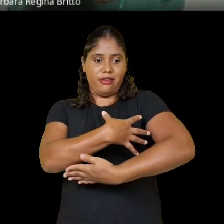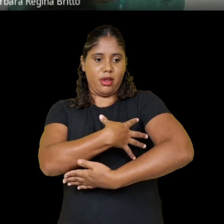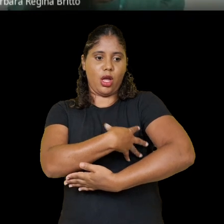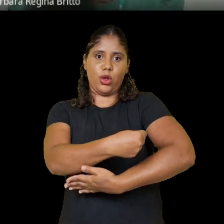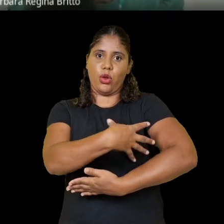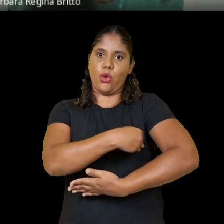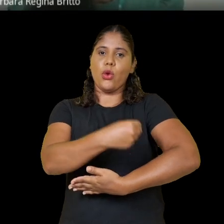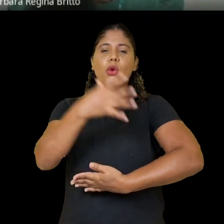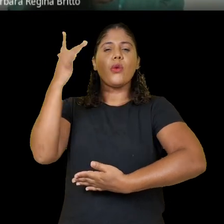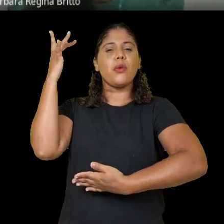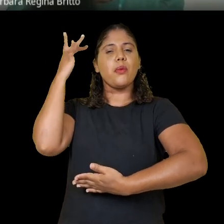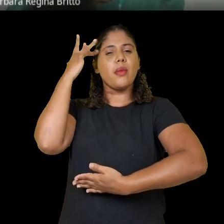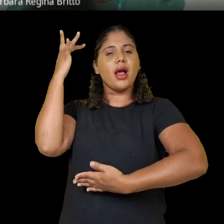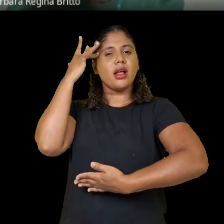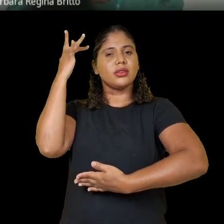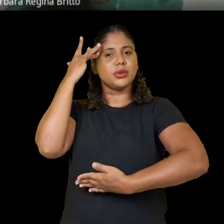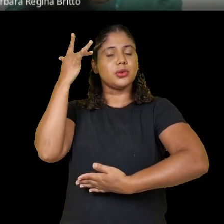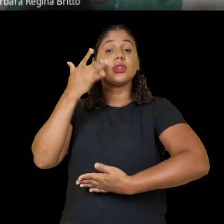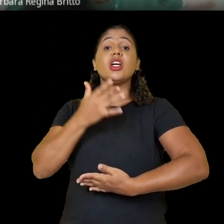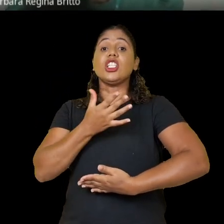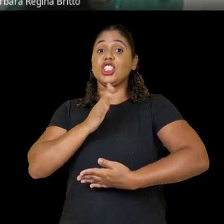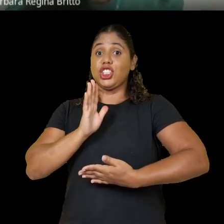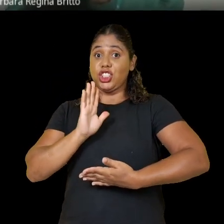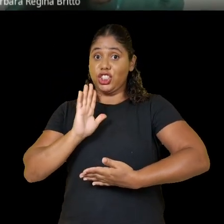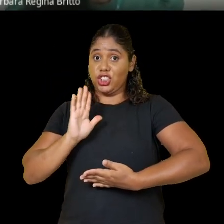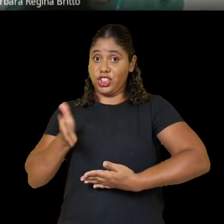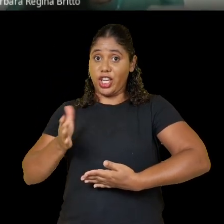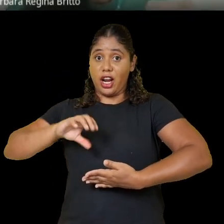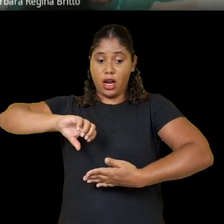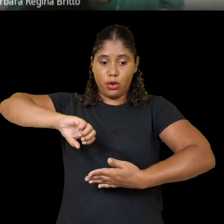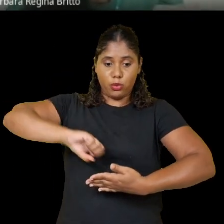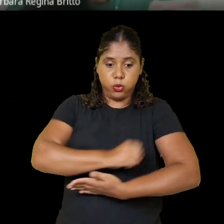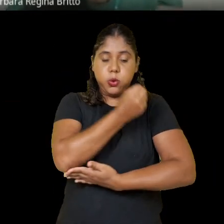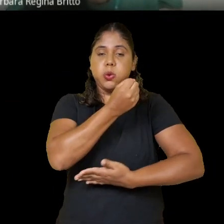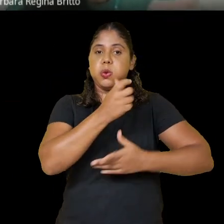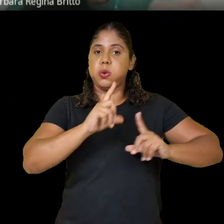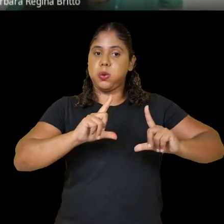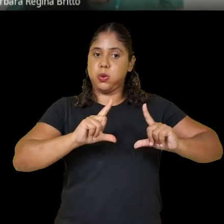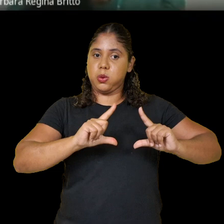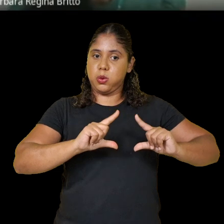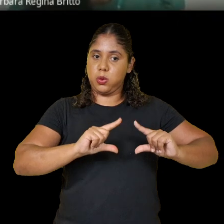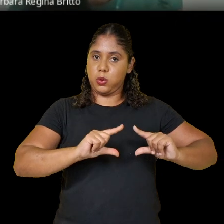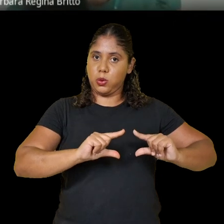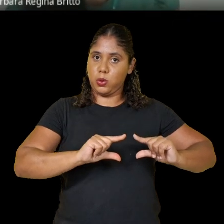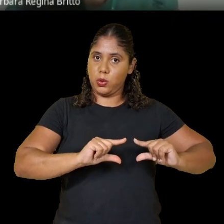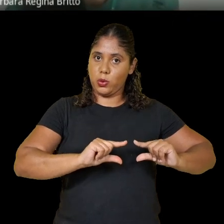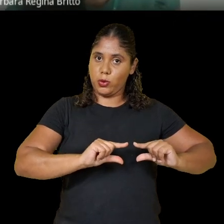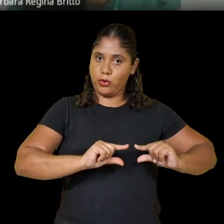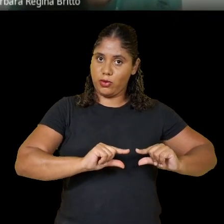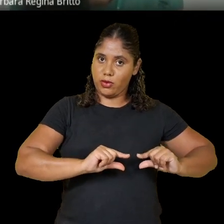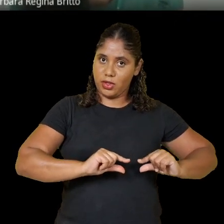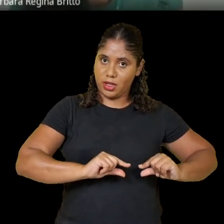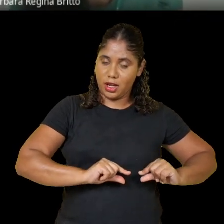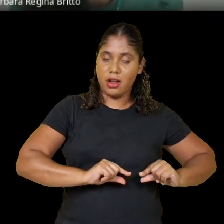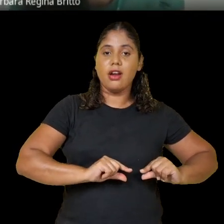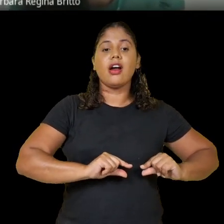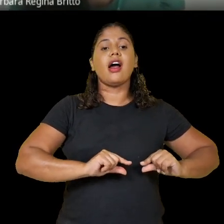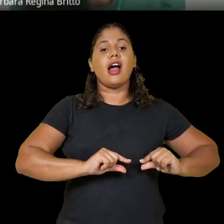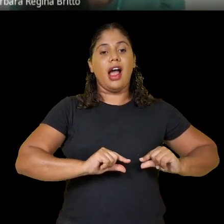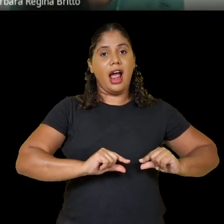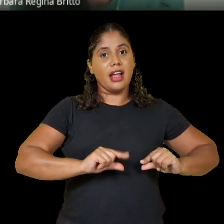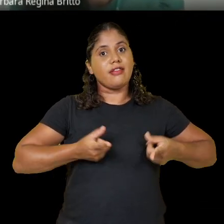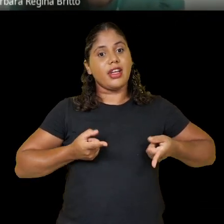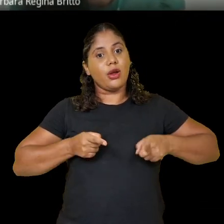que desde que o colostro do 3º ao 5º dia ele já vai se reduzindo em concentração, a gente vai ter